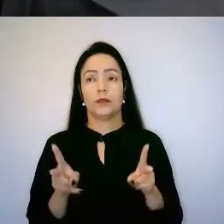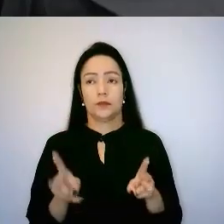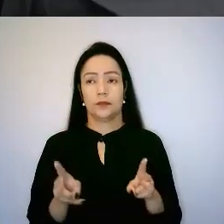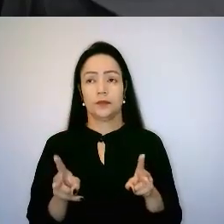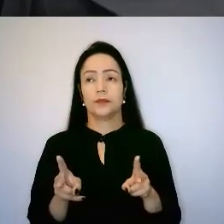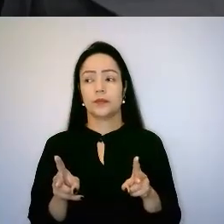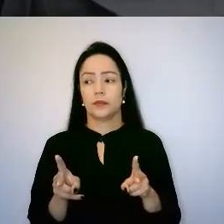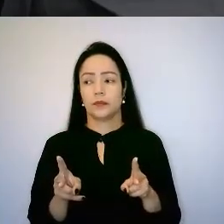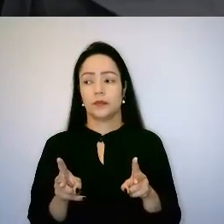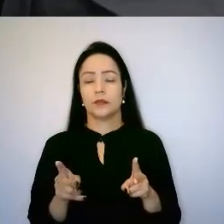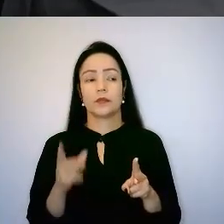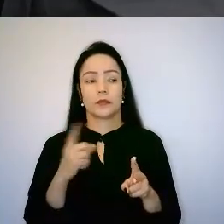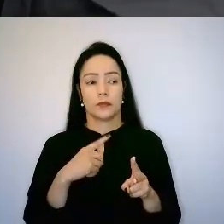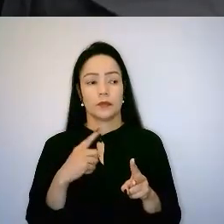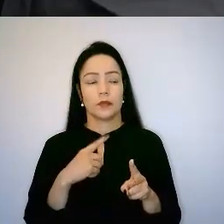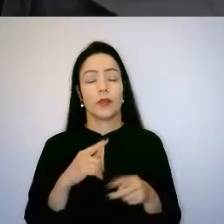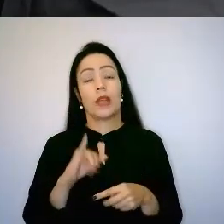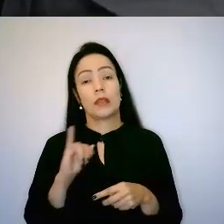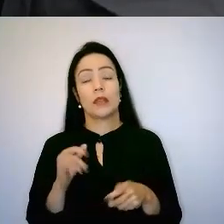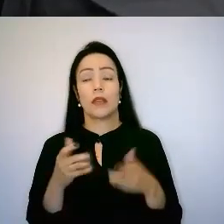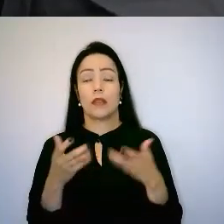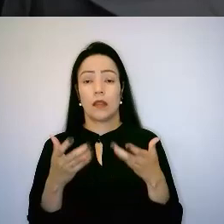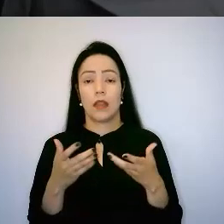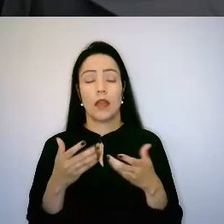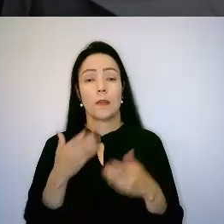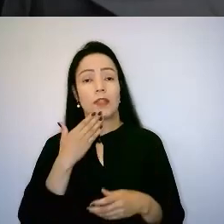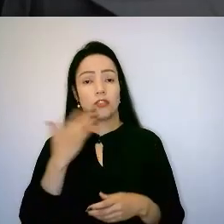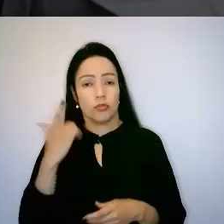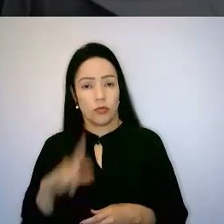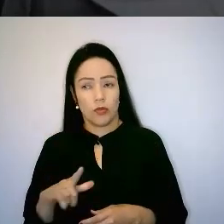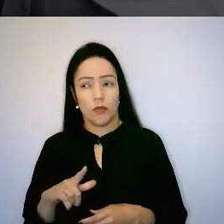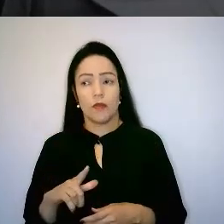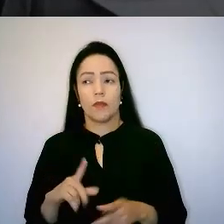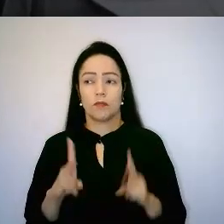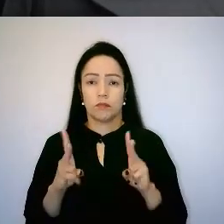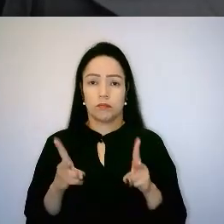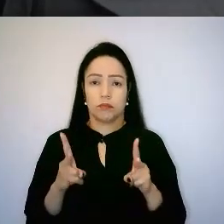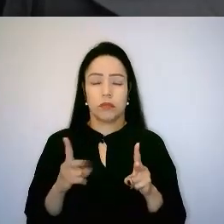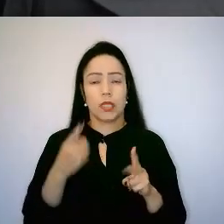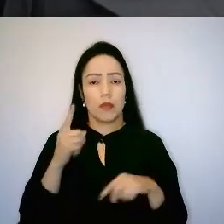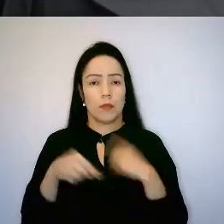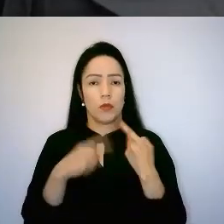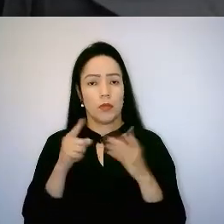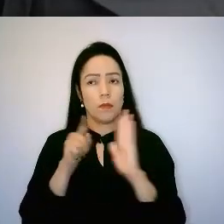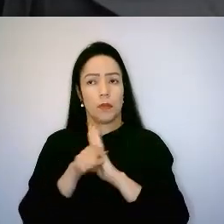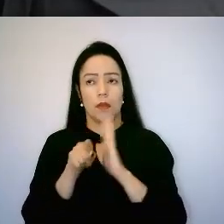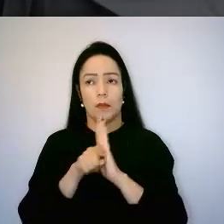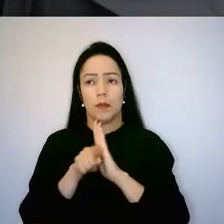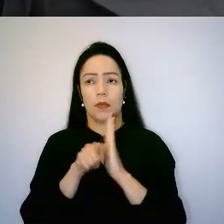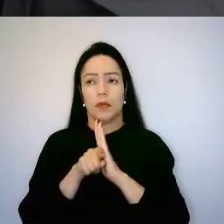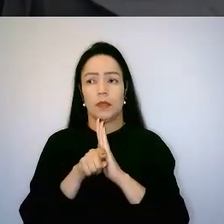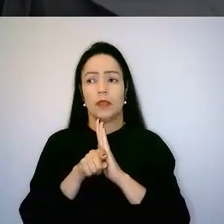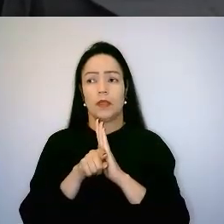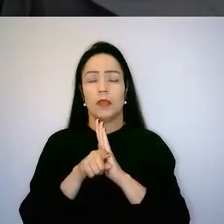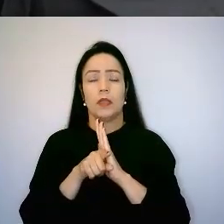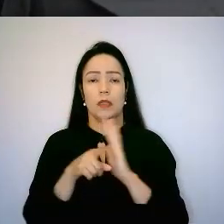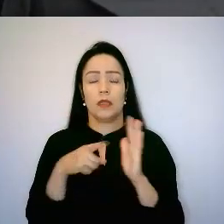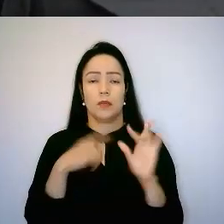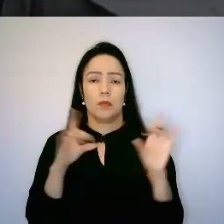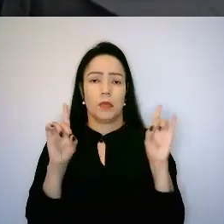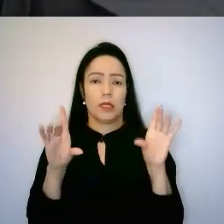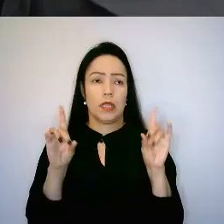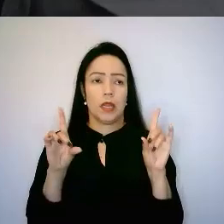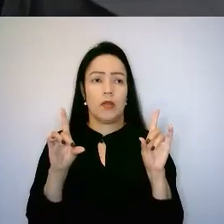algum recurso ela usar os permanecem aqui fica para ser questionado eventual recurso especial extraordinário